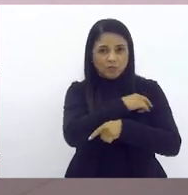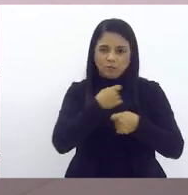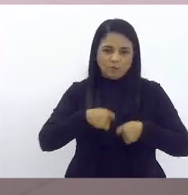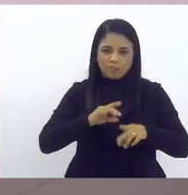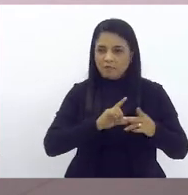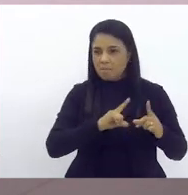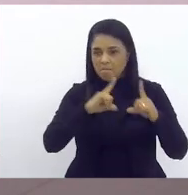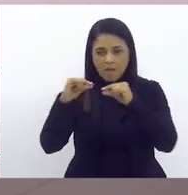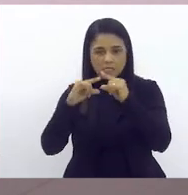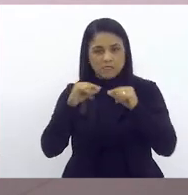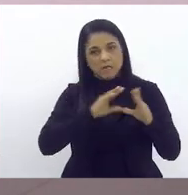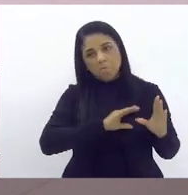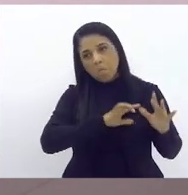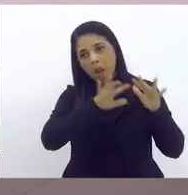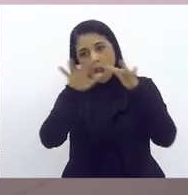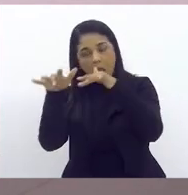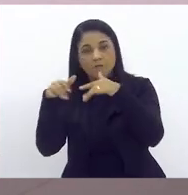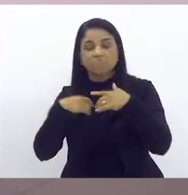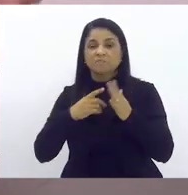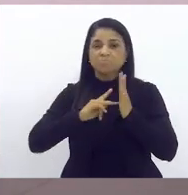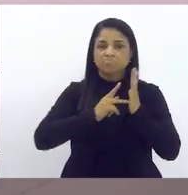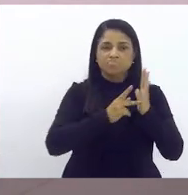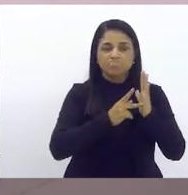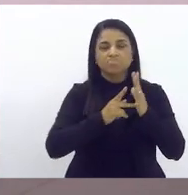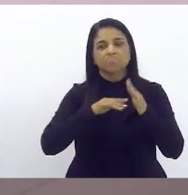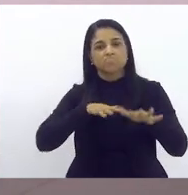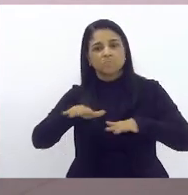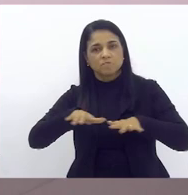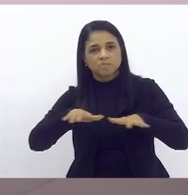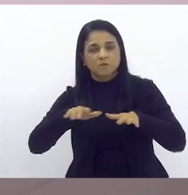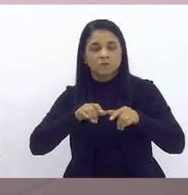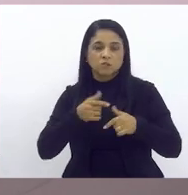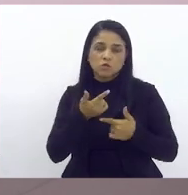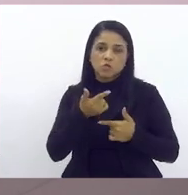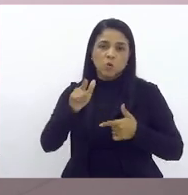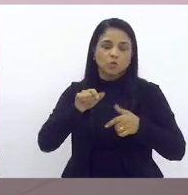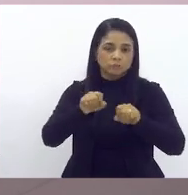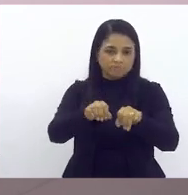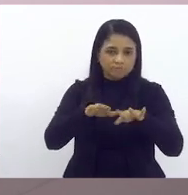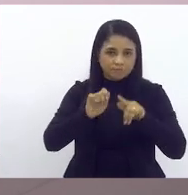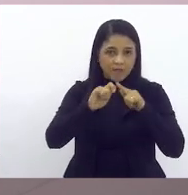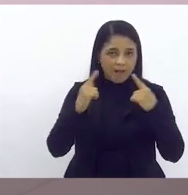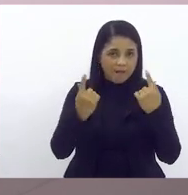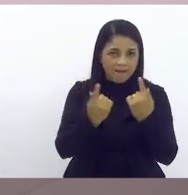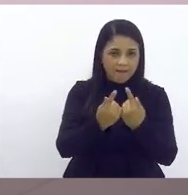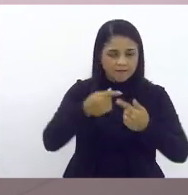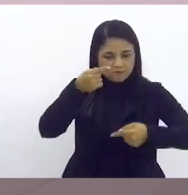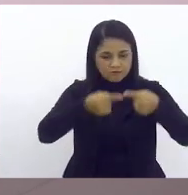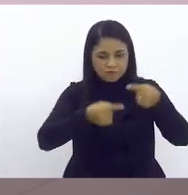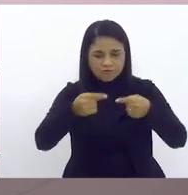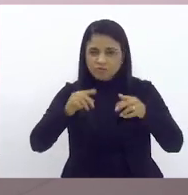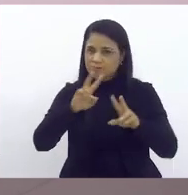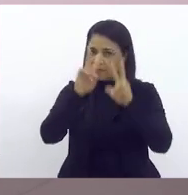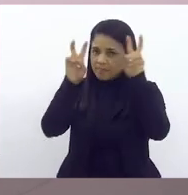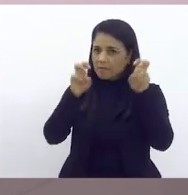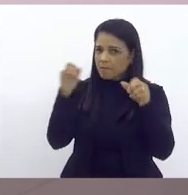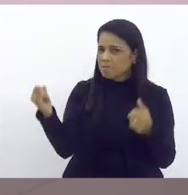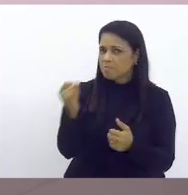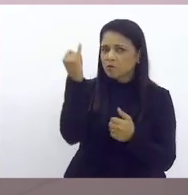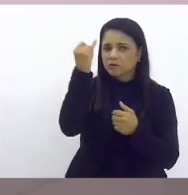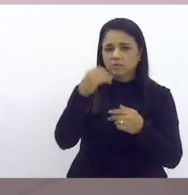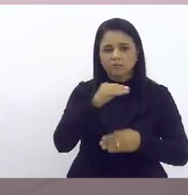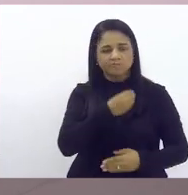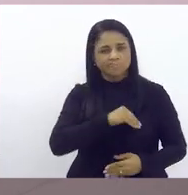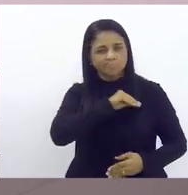essa sinergia, né, de movimento, sindicato e também outros parlamentos, como a Alerj, para discutir esse tema tão importante, que é o